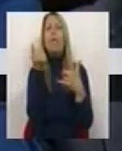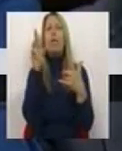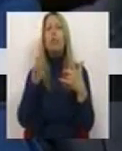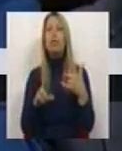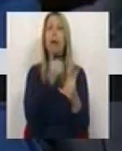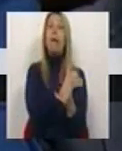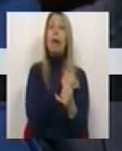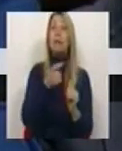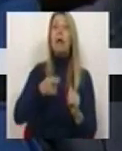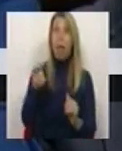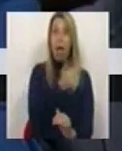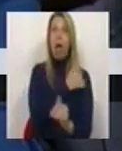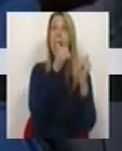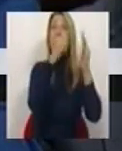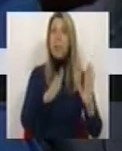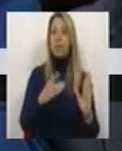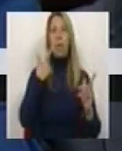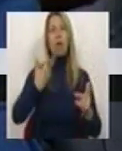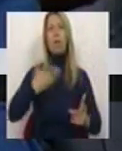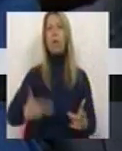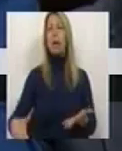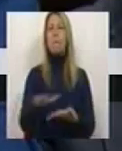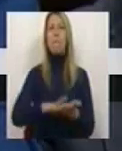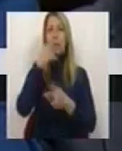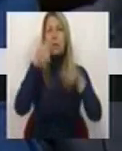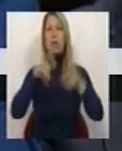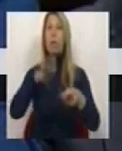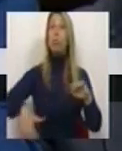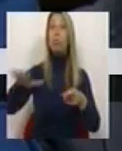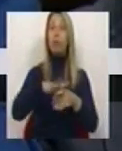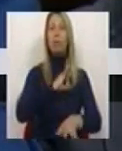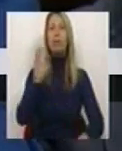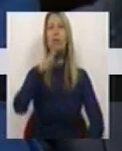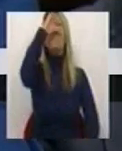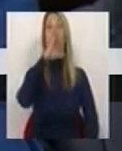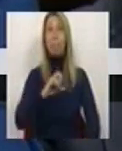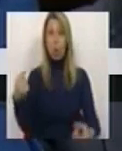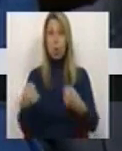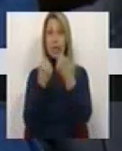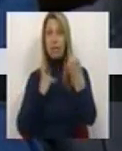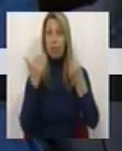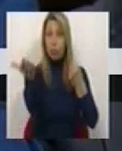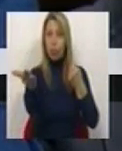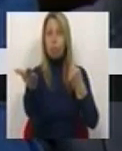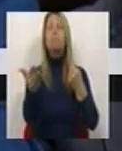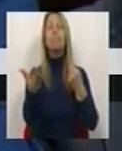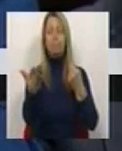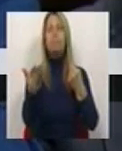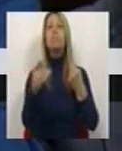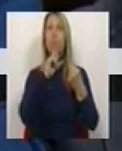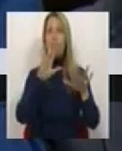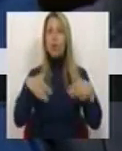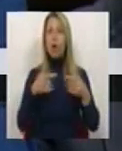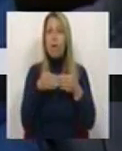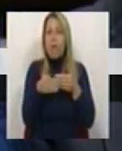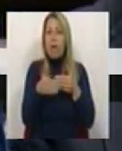A habitação é um direito básico das populações e, Sr. Primeiro-Ministro, o desafio que lhe faço é que possamos, muito em